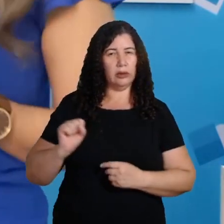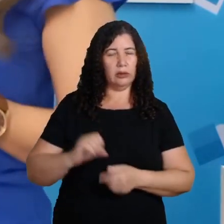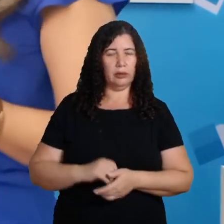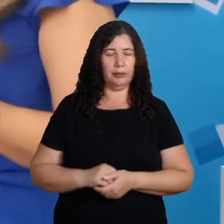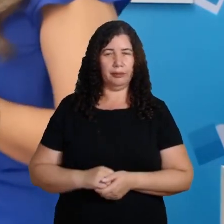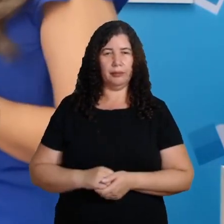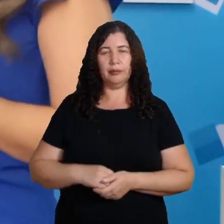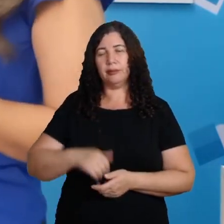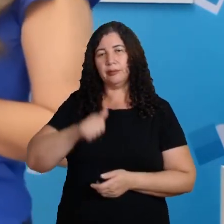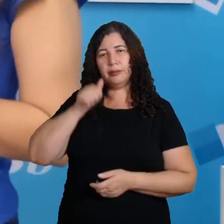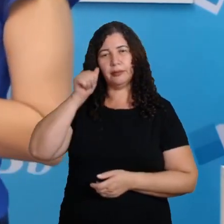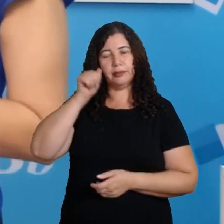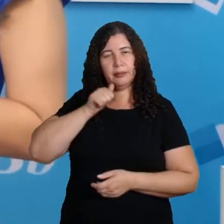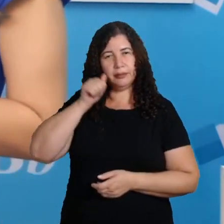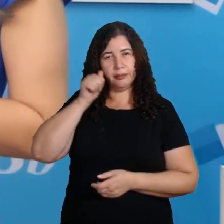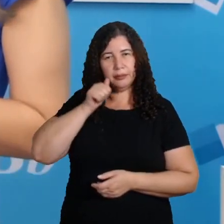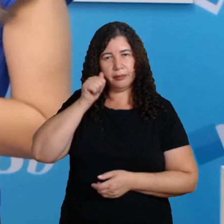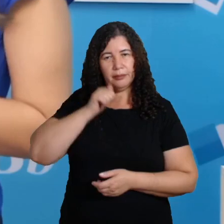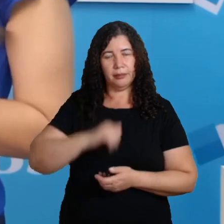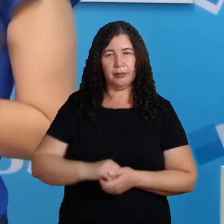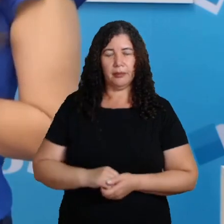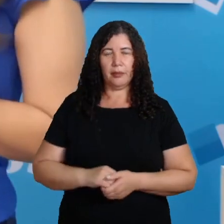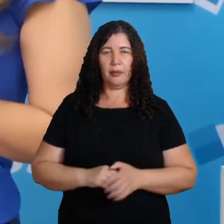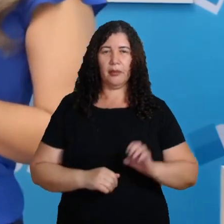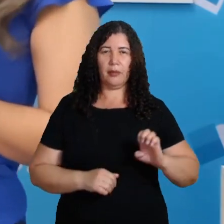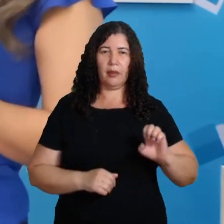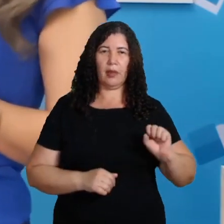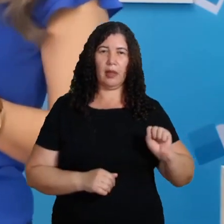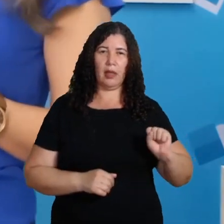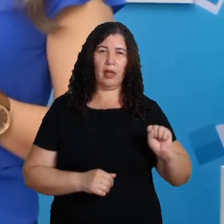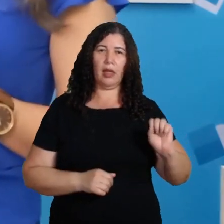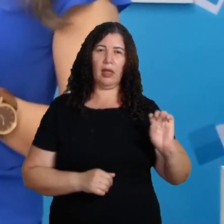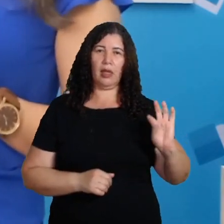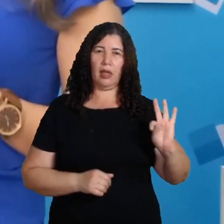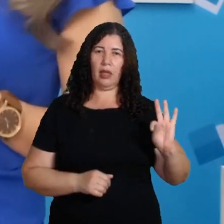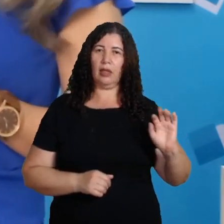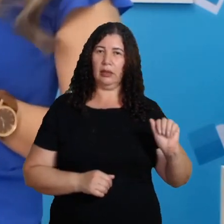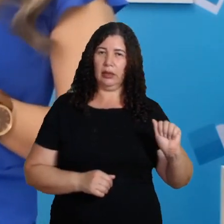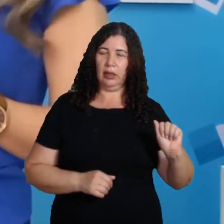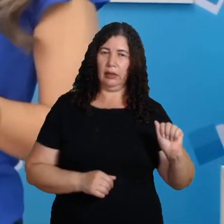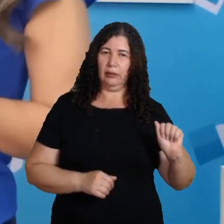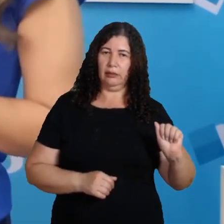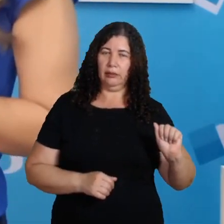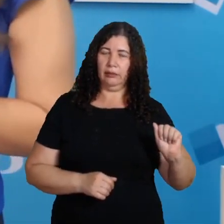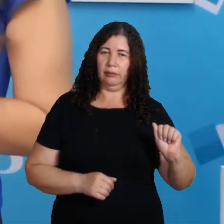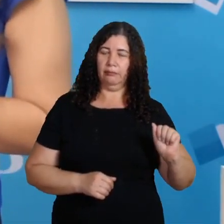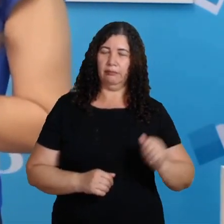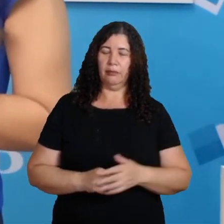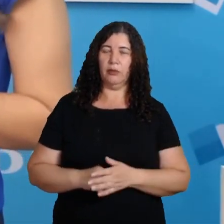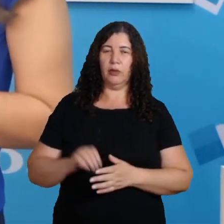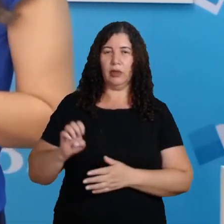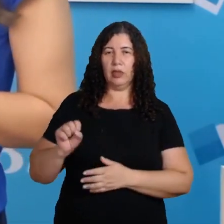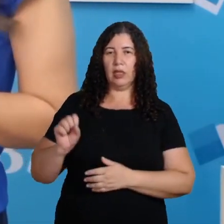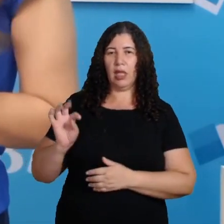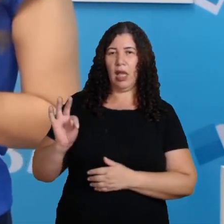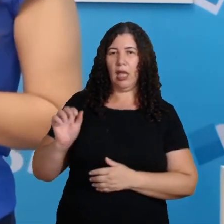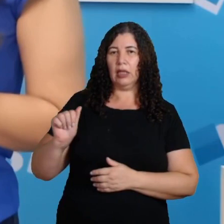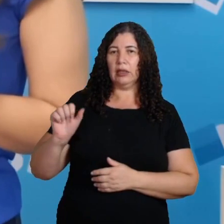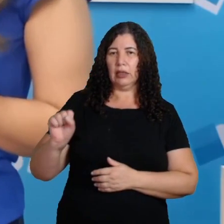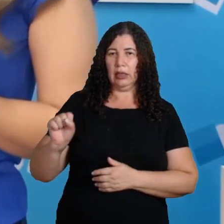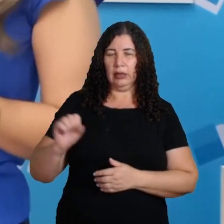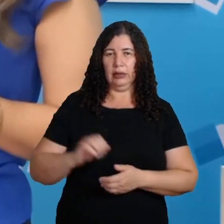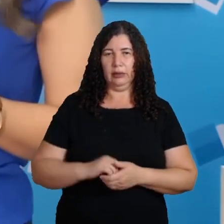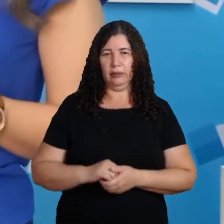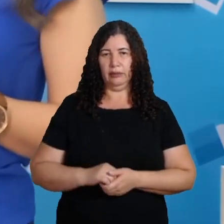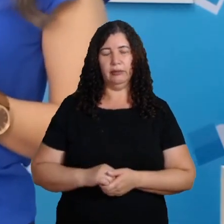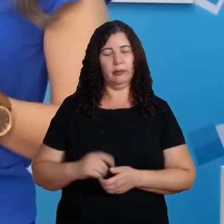os femininos. Esta, no plural, estas. Depois,